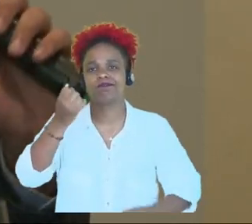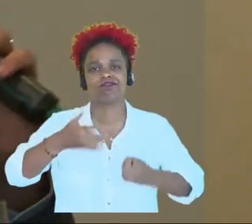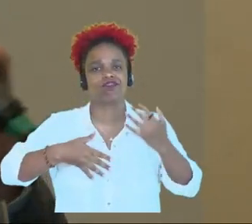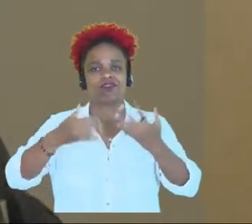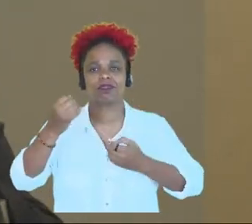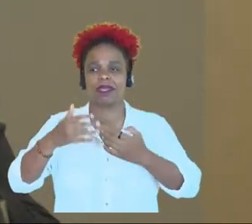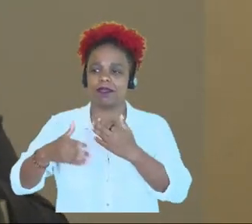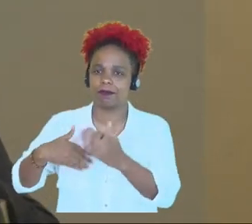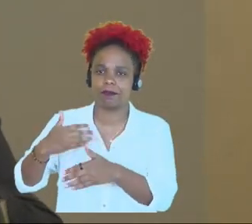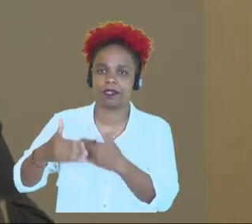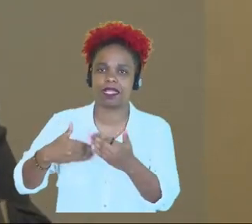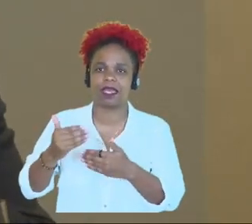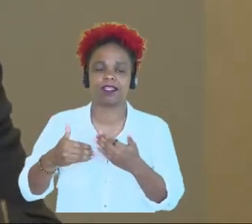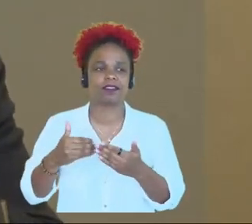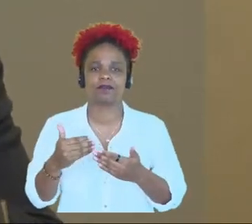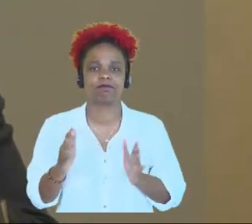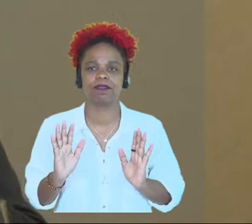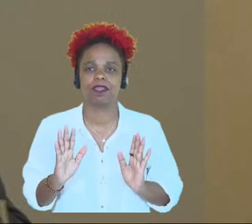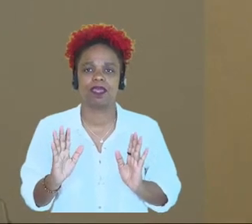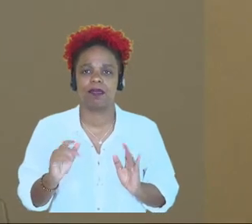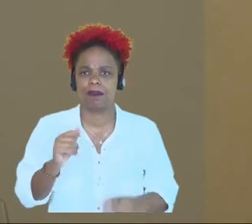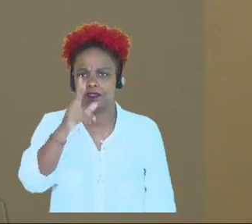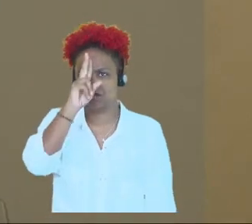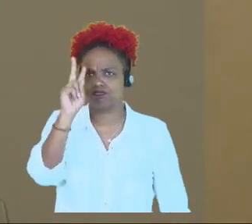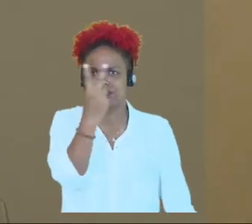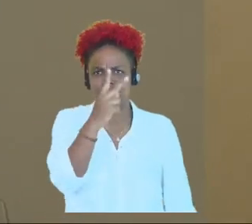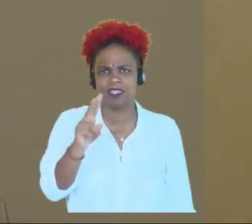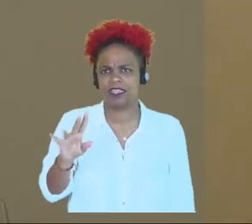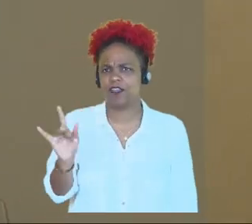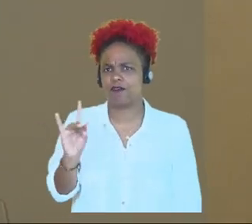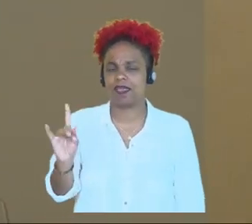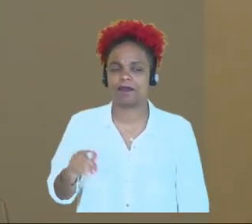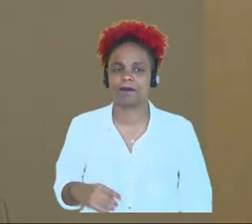o processo legal, isso não vai mudar a cabeça das pessoas a essa altura.